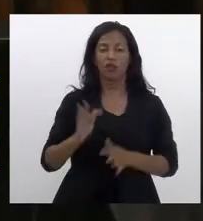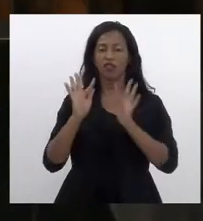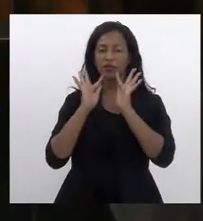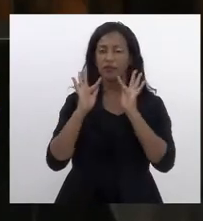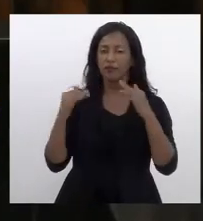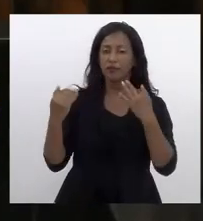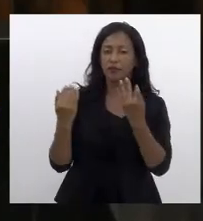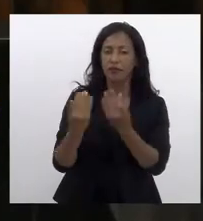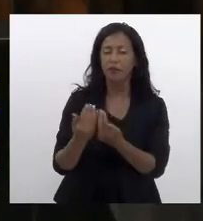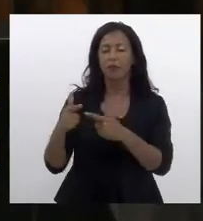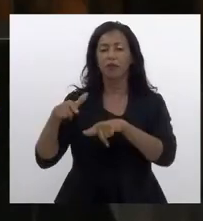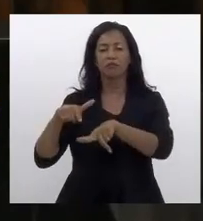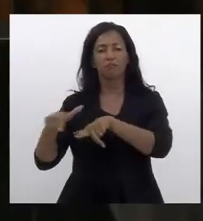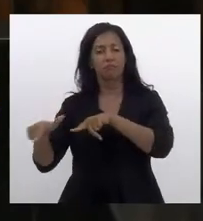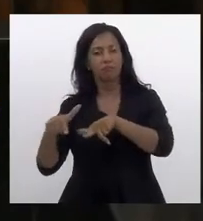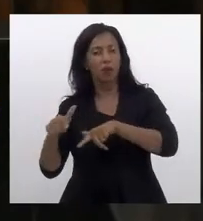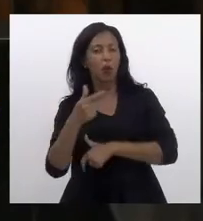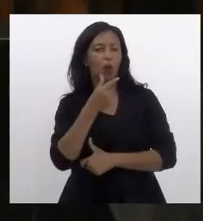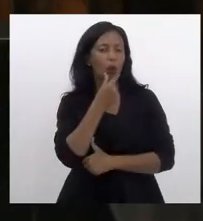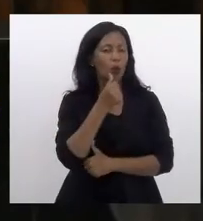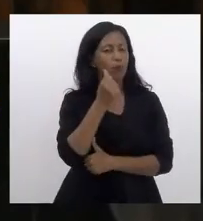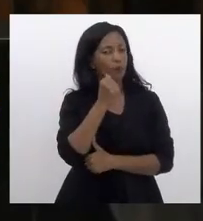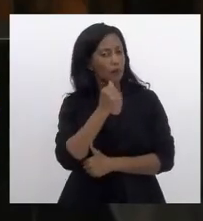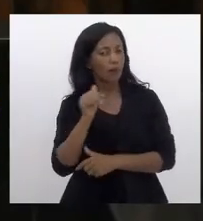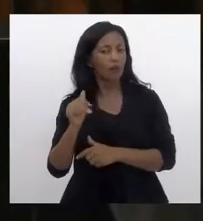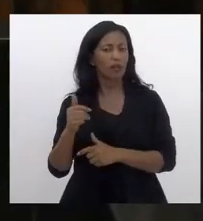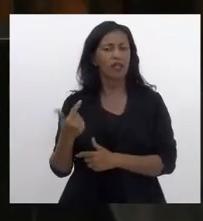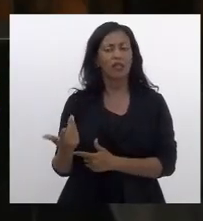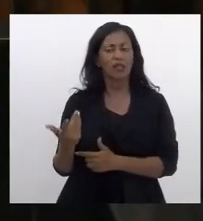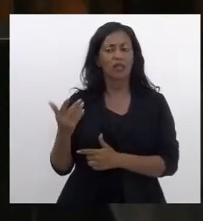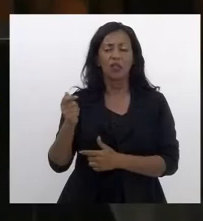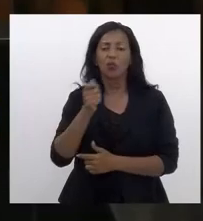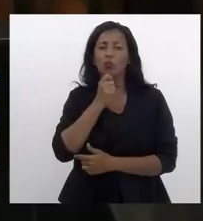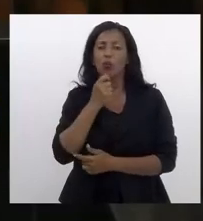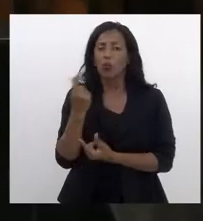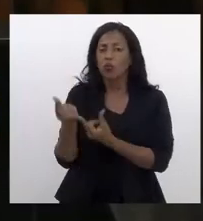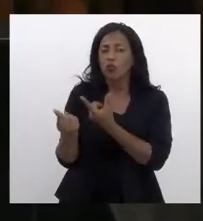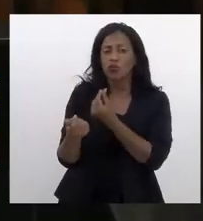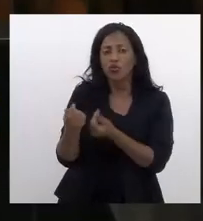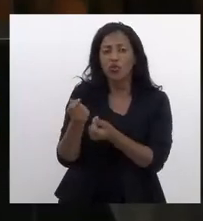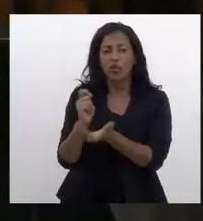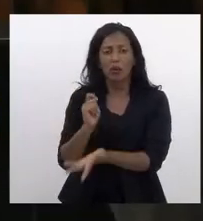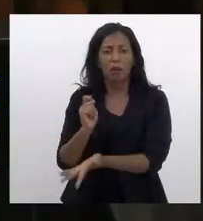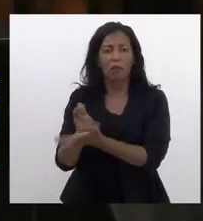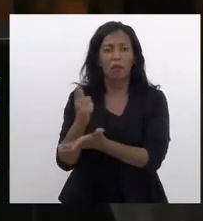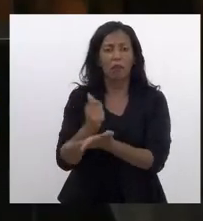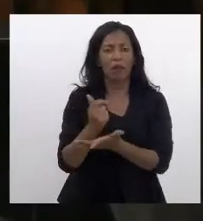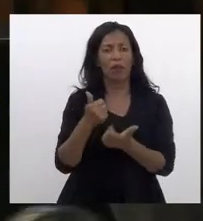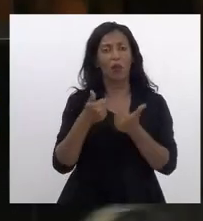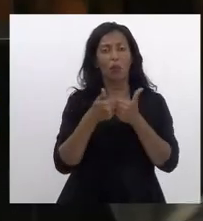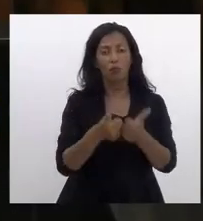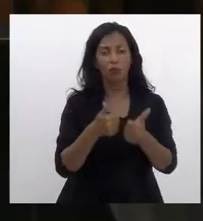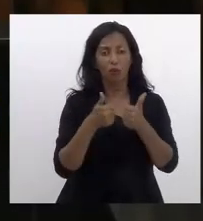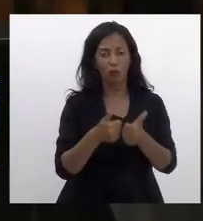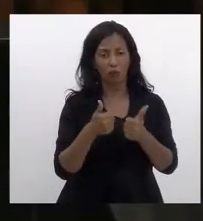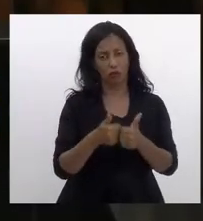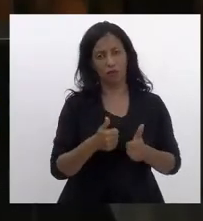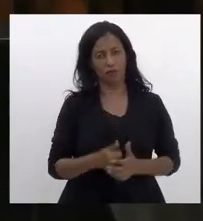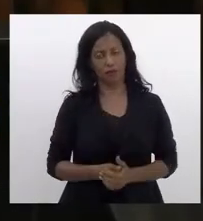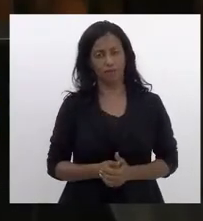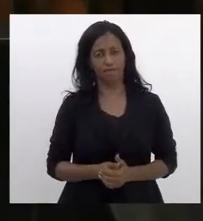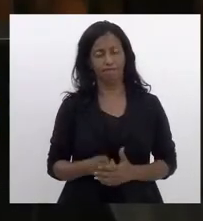família, né, de trabalhadores e trabalhadoras que nem sempre tem dinheiro para pagar essa passagem.